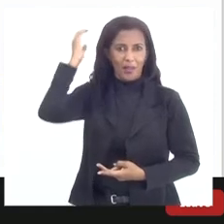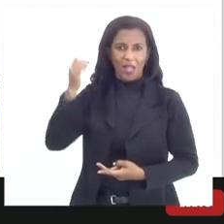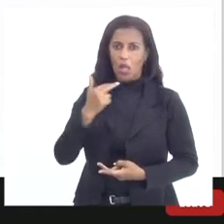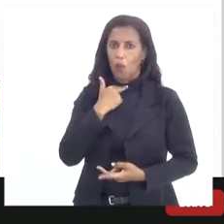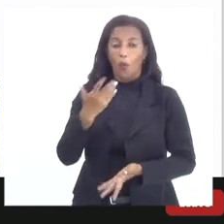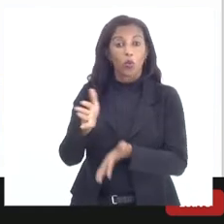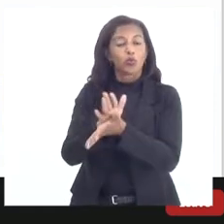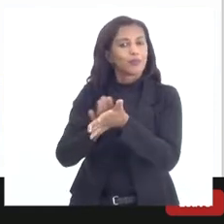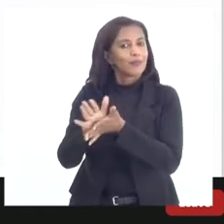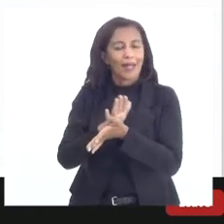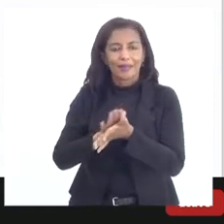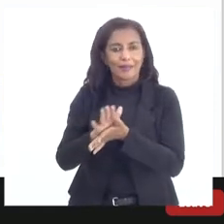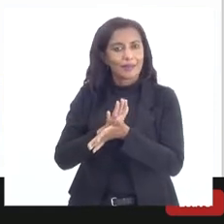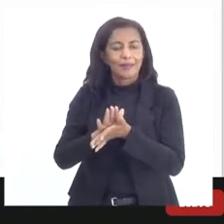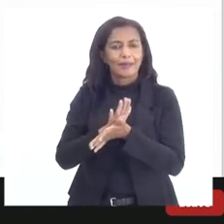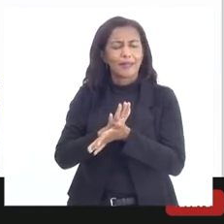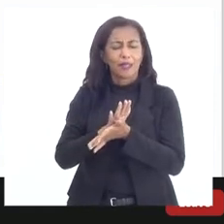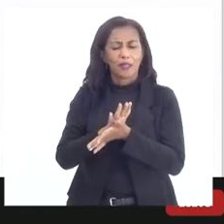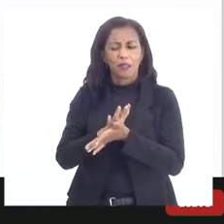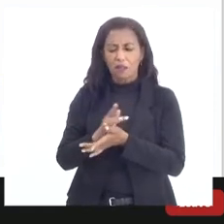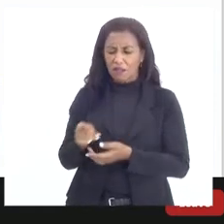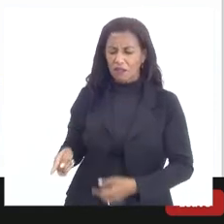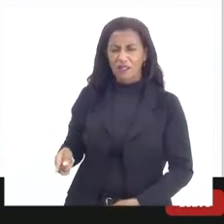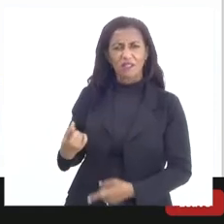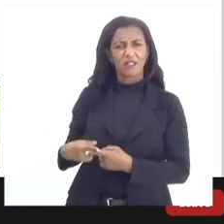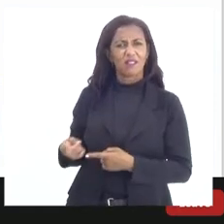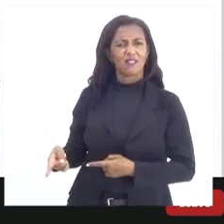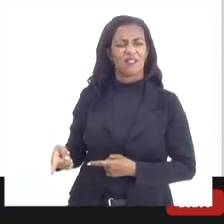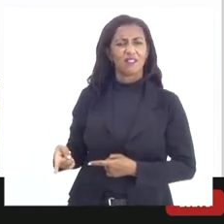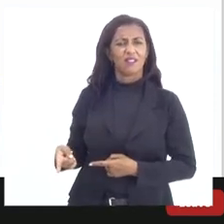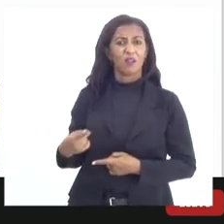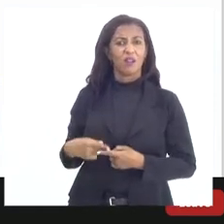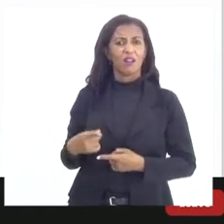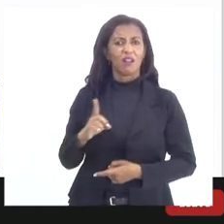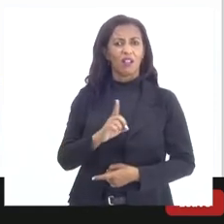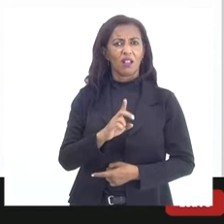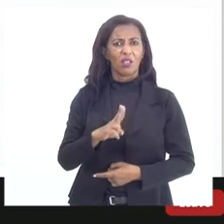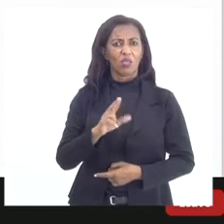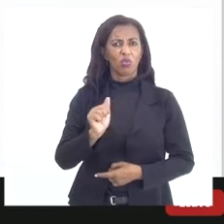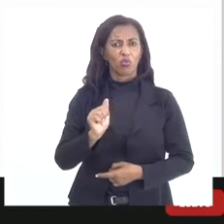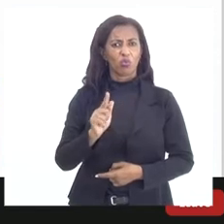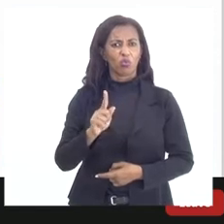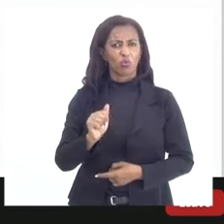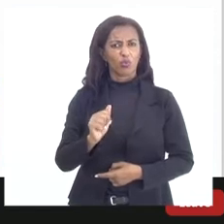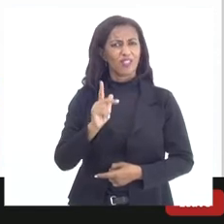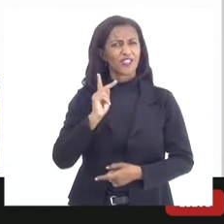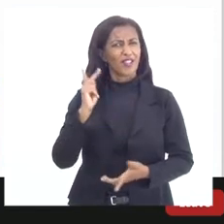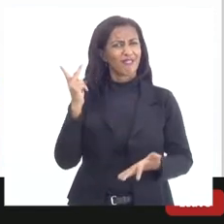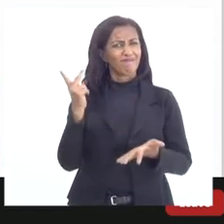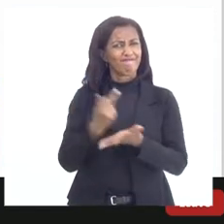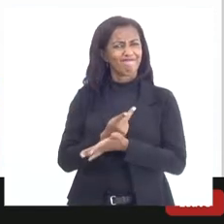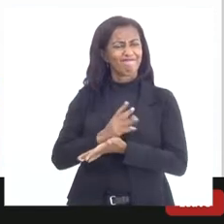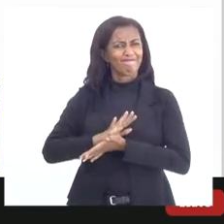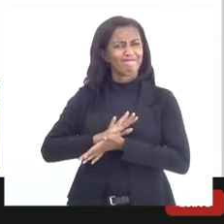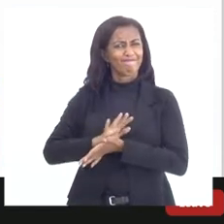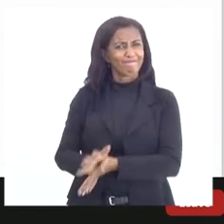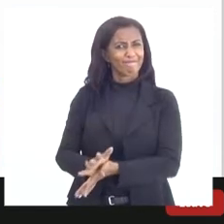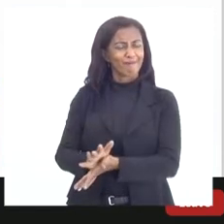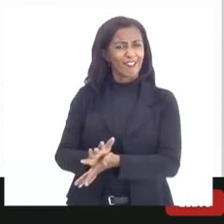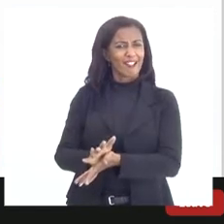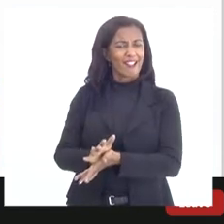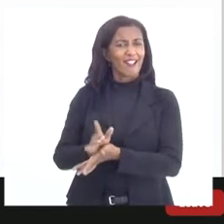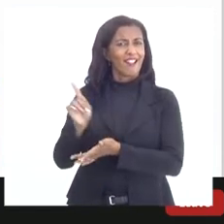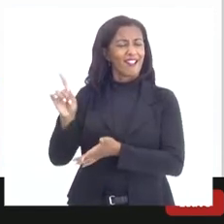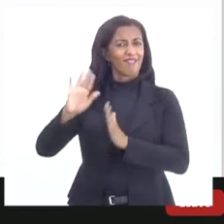nada. Por que que ela diz isso? Porque a Duda, ela já foi discriminada na escola pelo seu cabelo